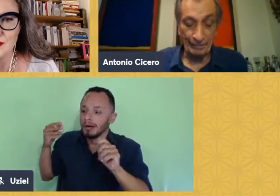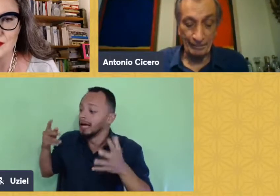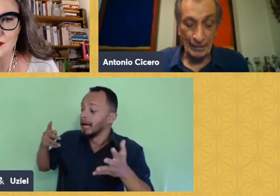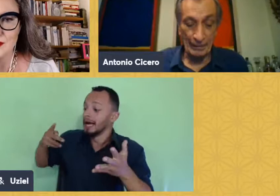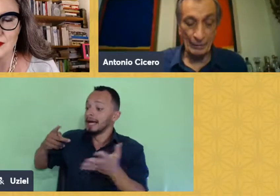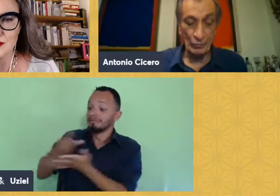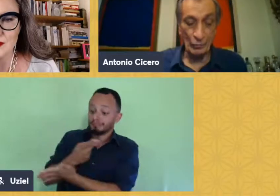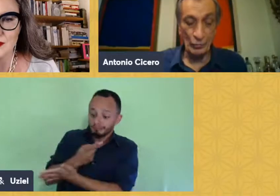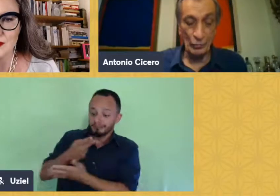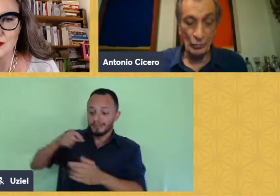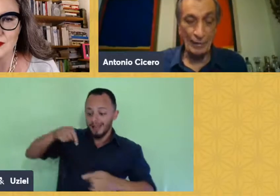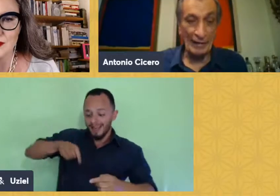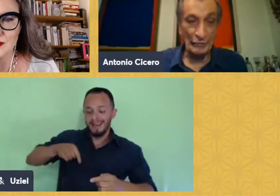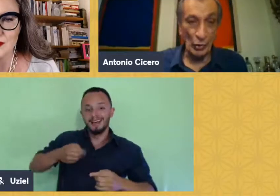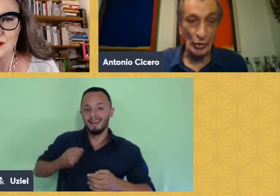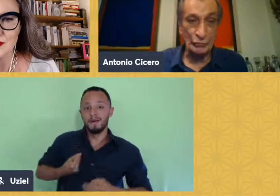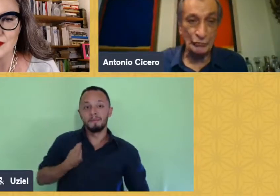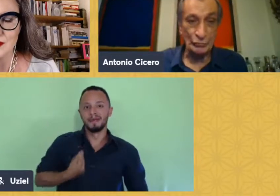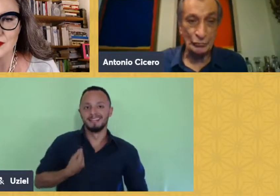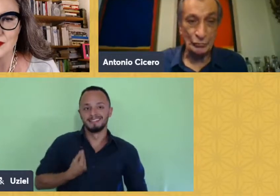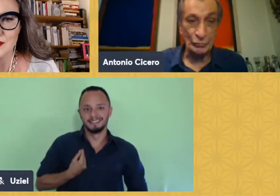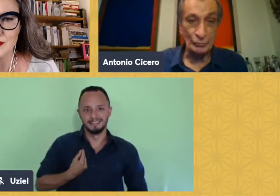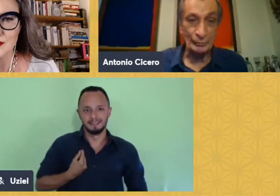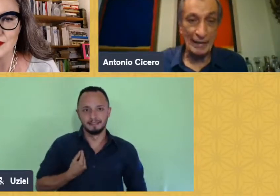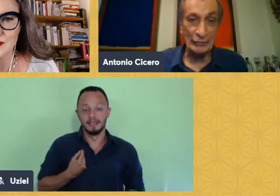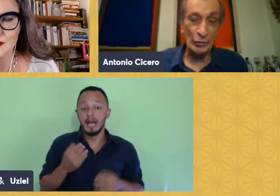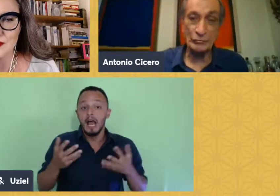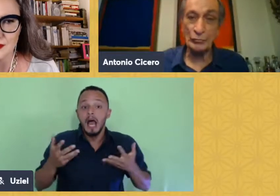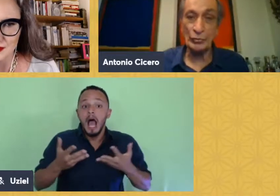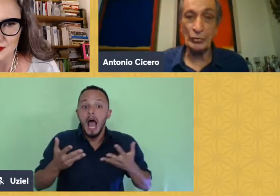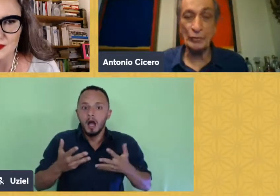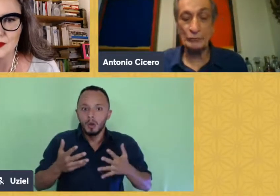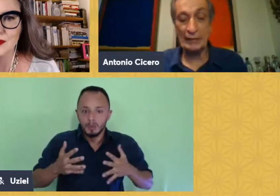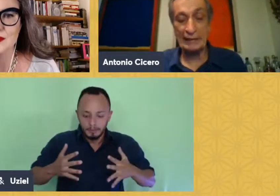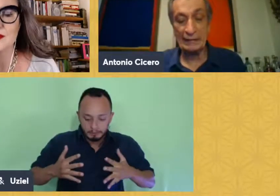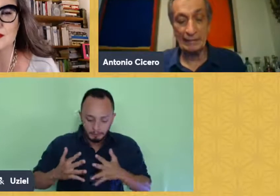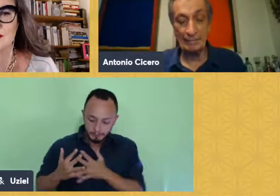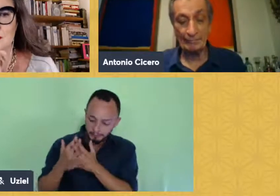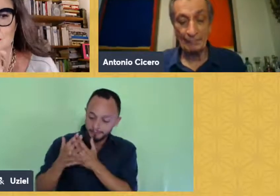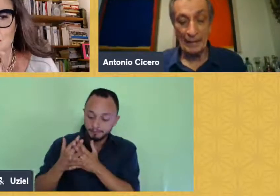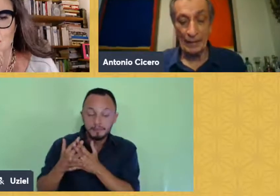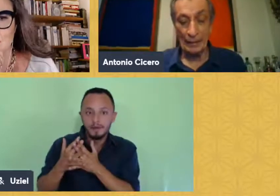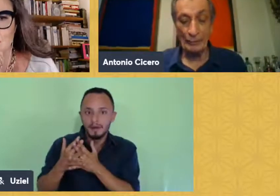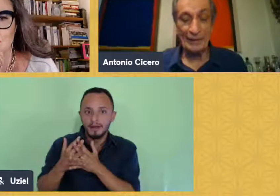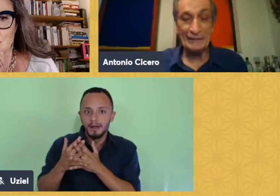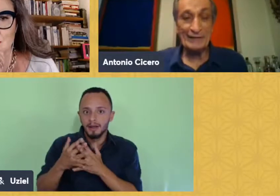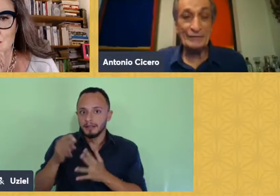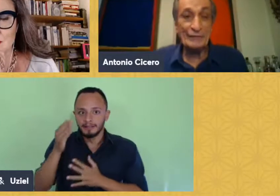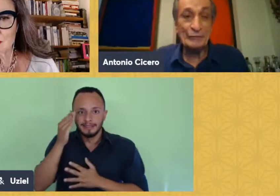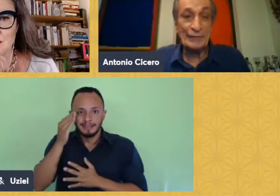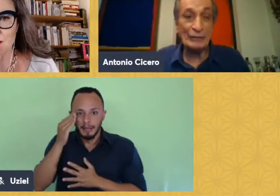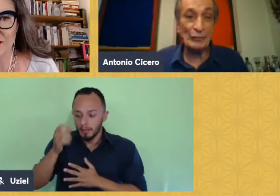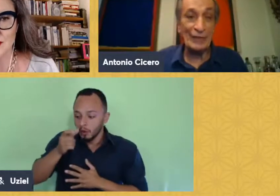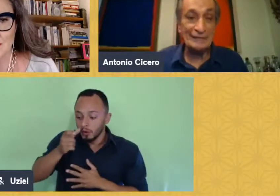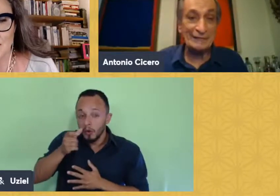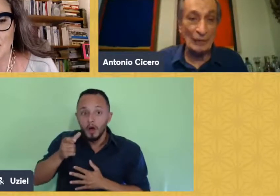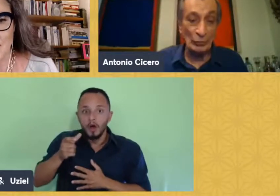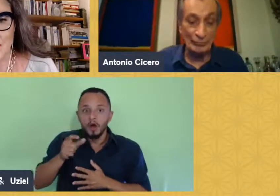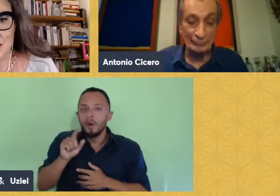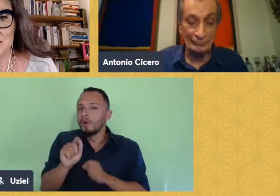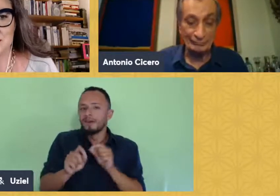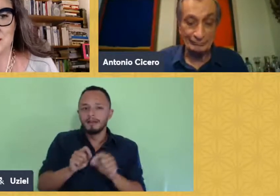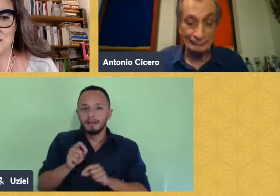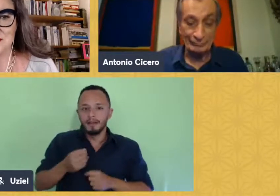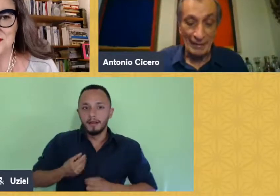Agora, um paradoxo curioso é que o presente não tem